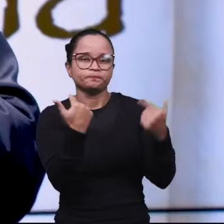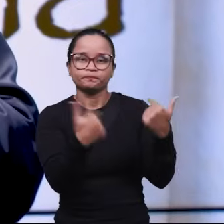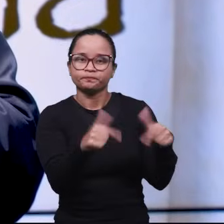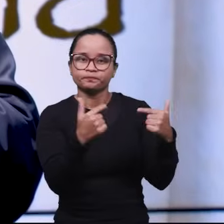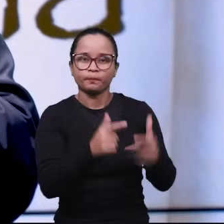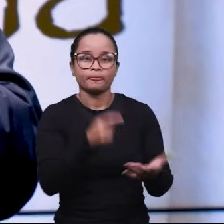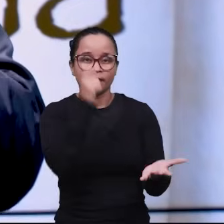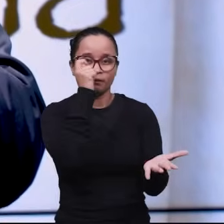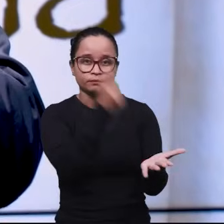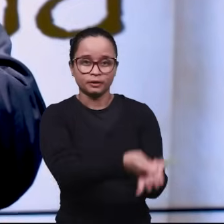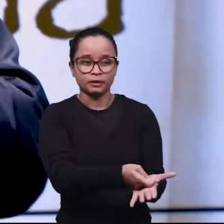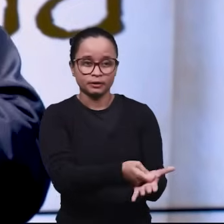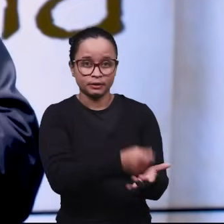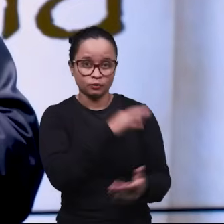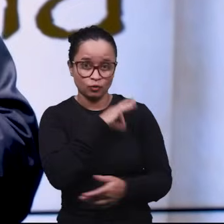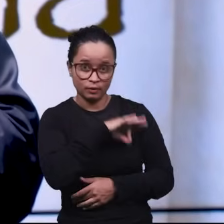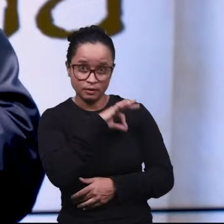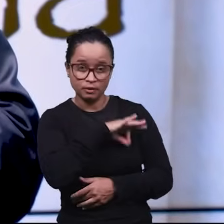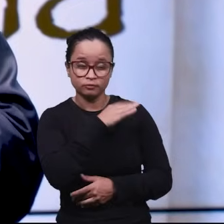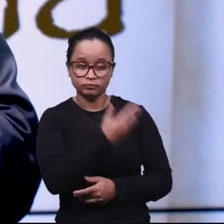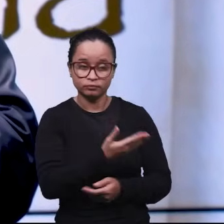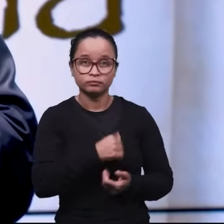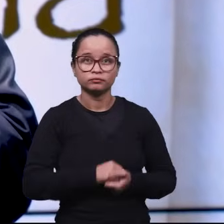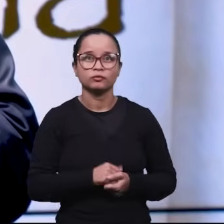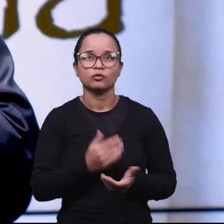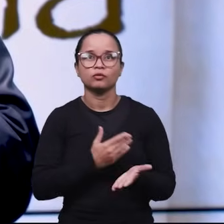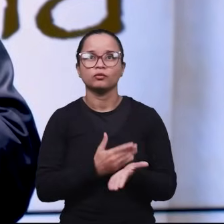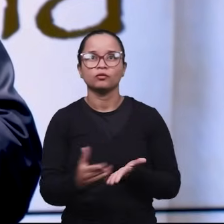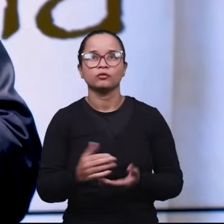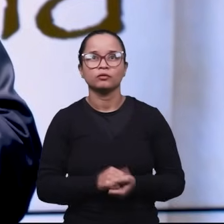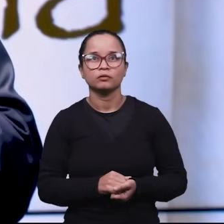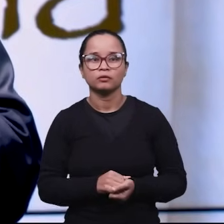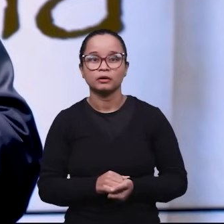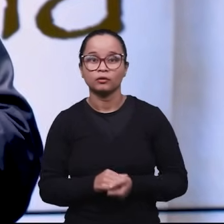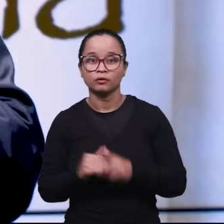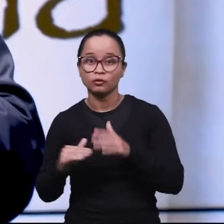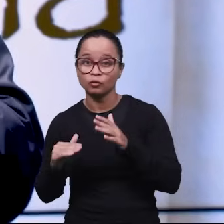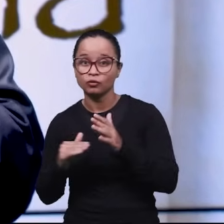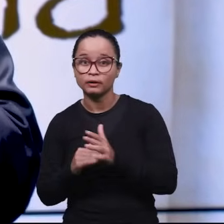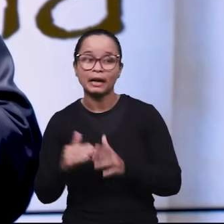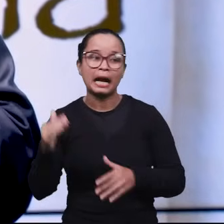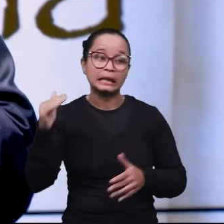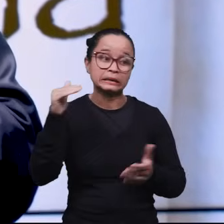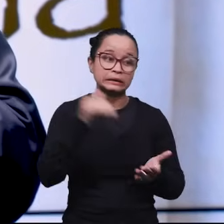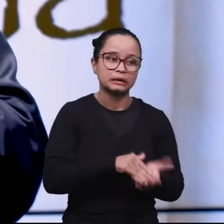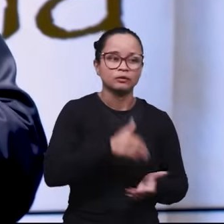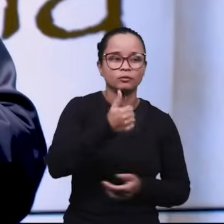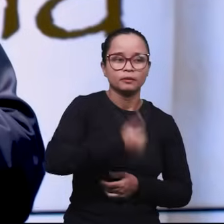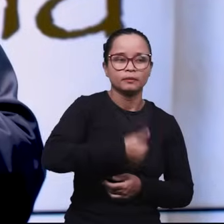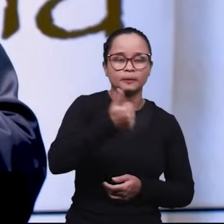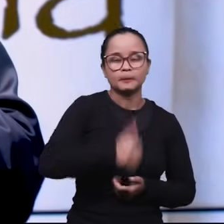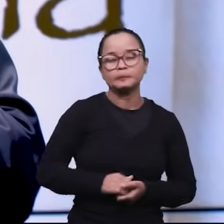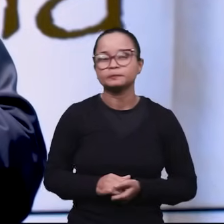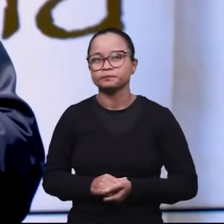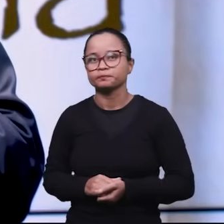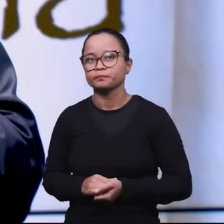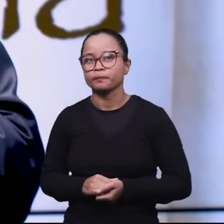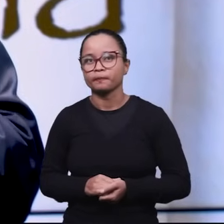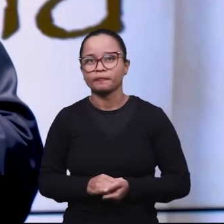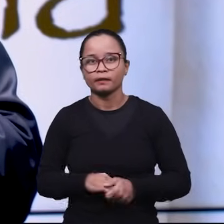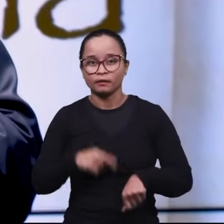e paga-lhes o salário, começando pelos últimos, indo até os primeiros. Vindos da